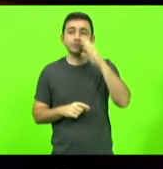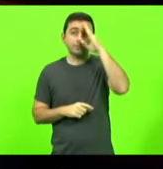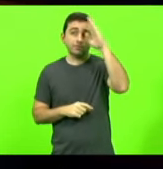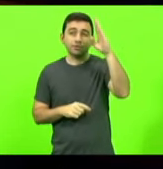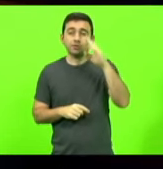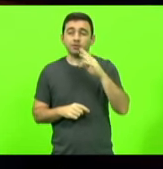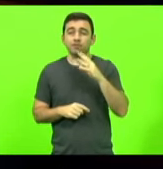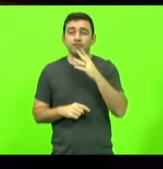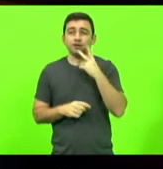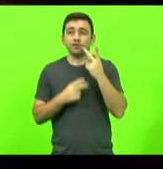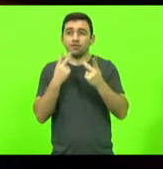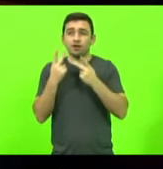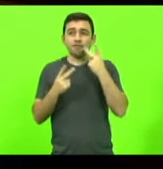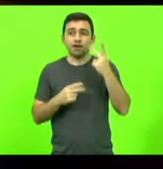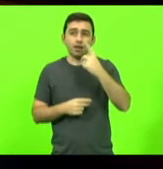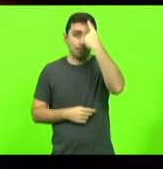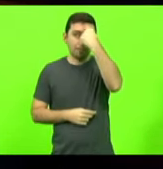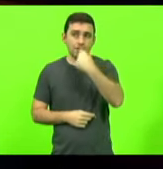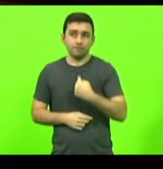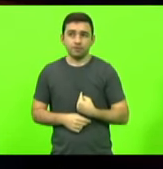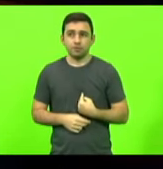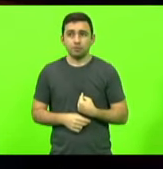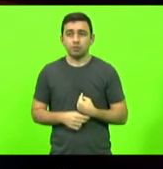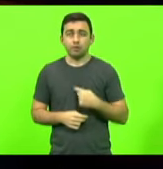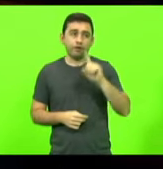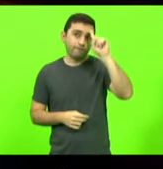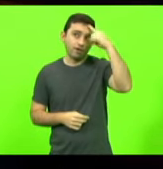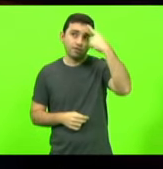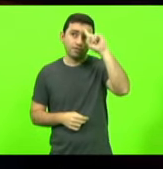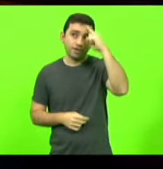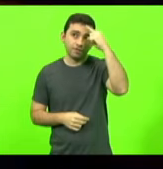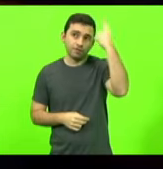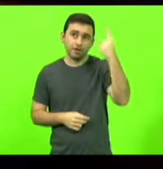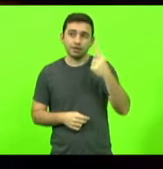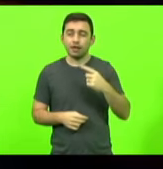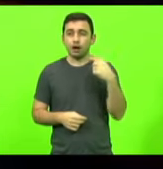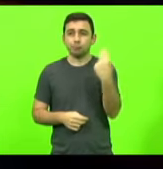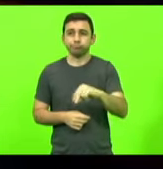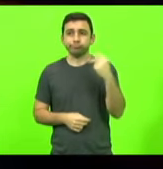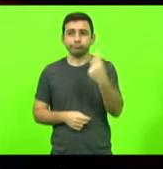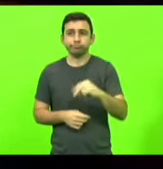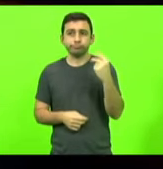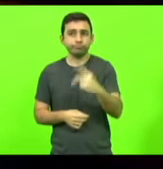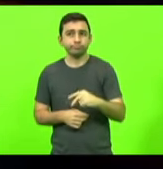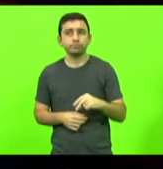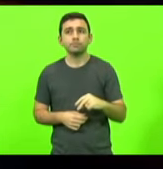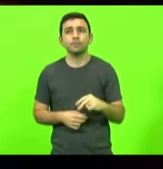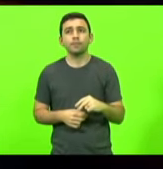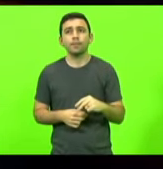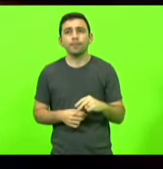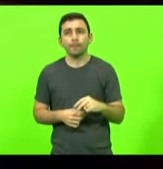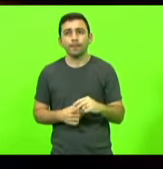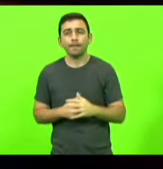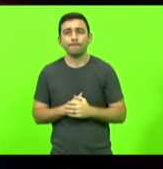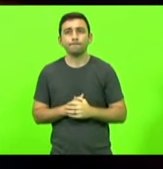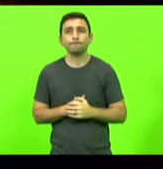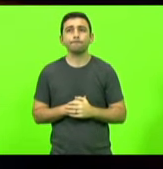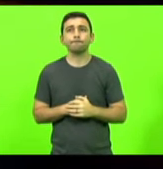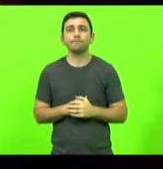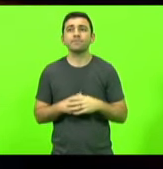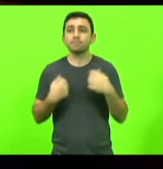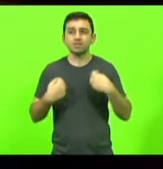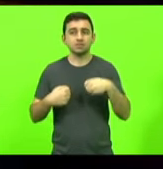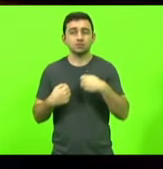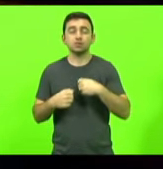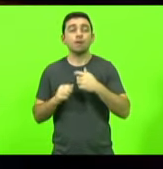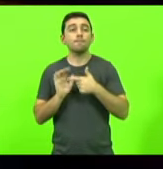cria perfil apócrifo para bater nos outros. Eu acho que tem que bater com cara